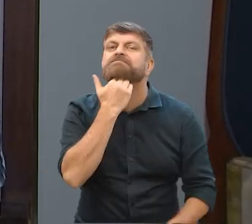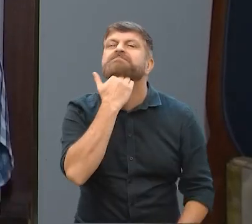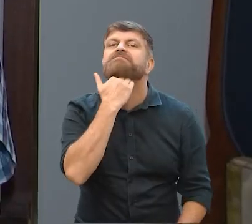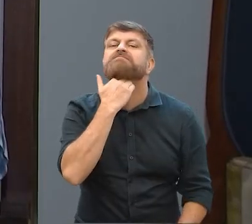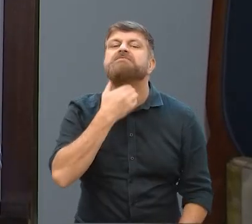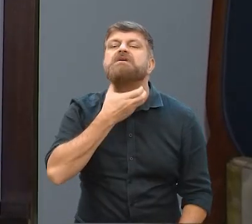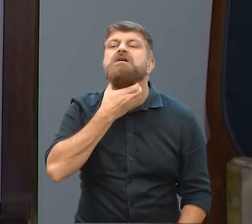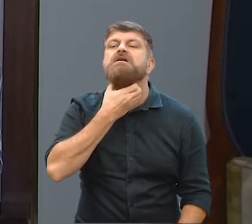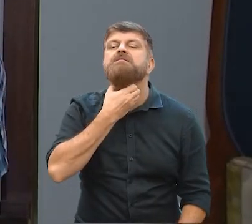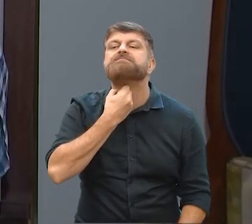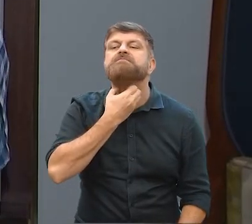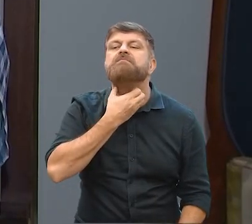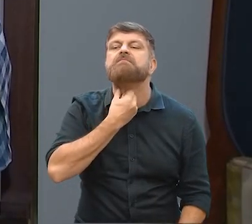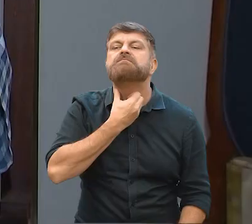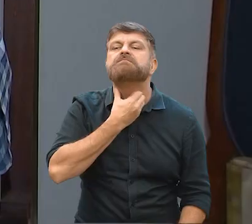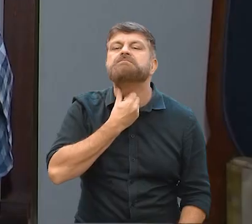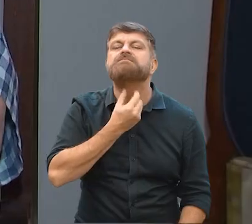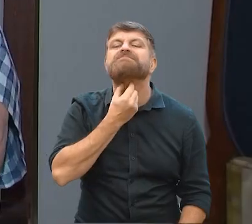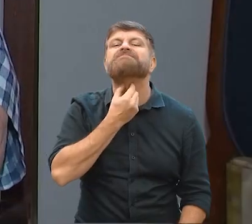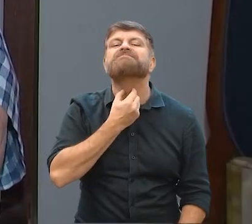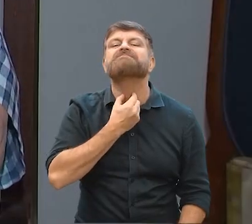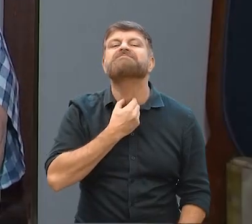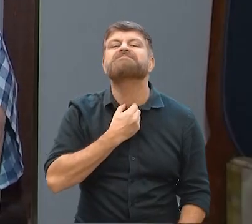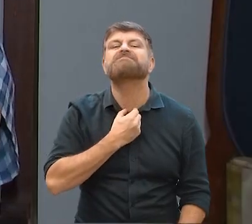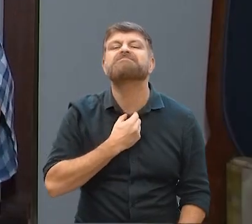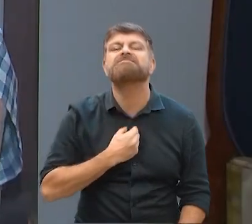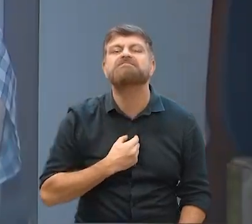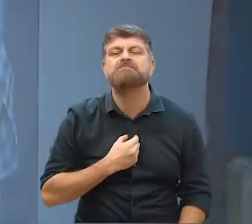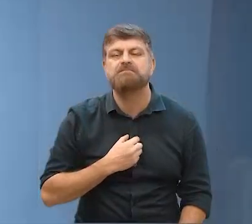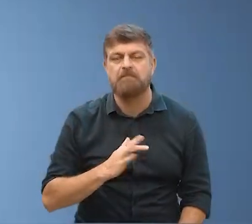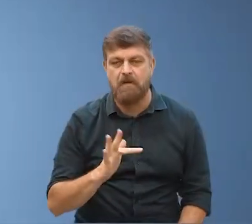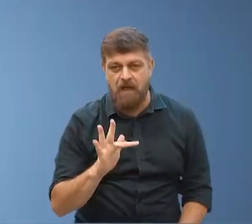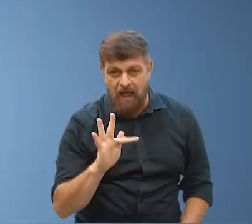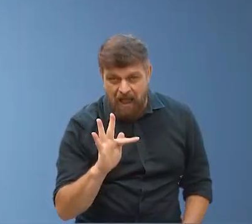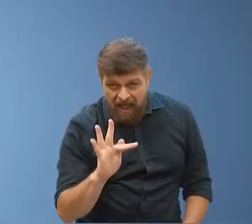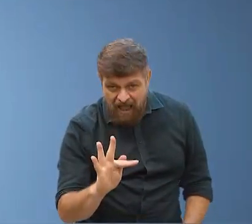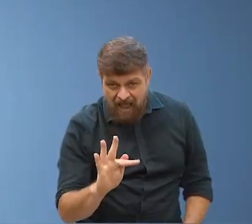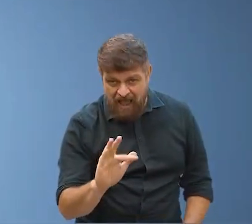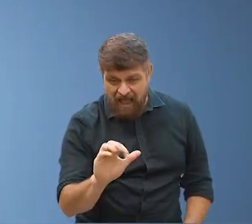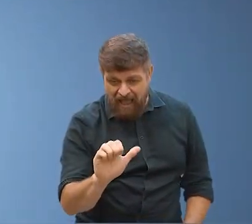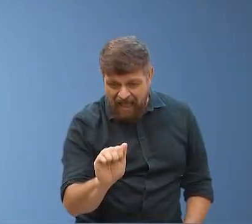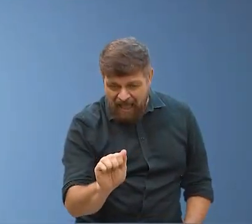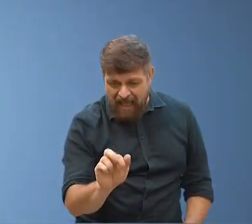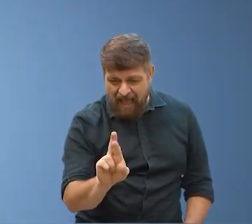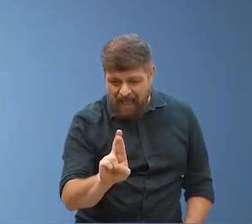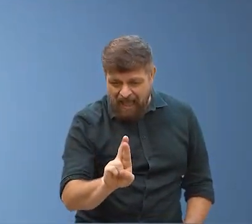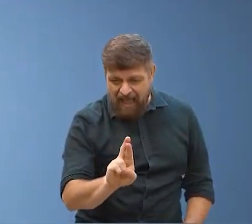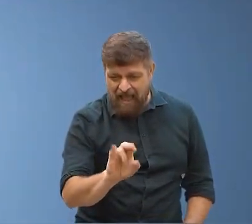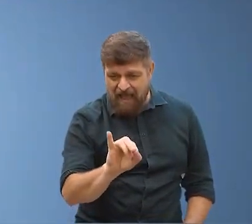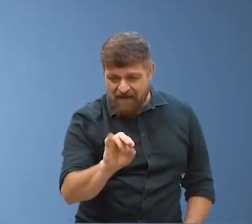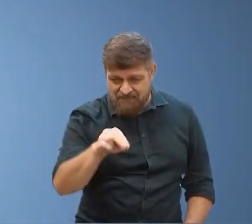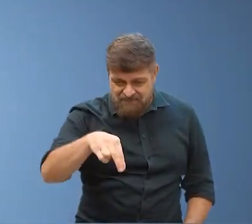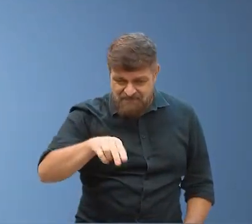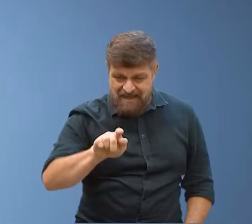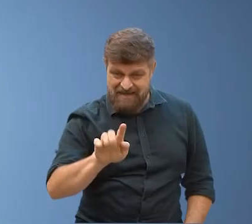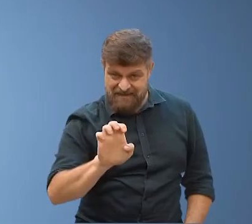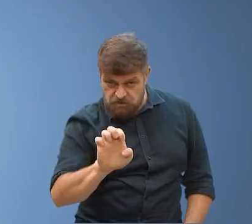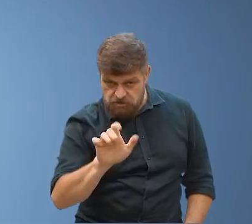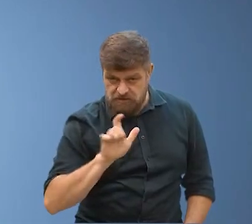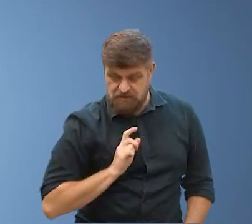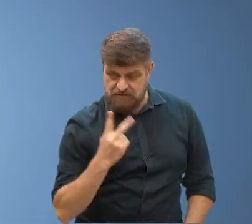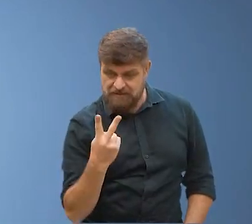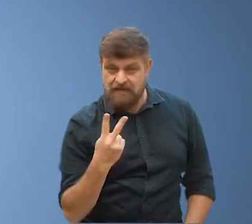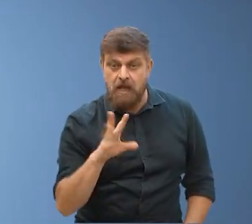impulsão, para a faringe. A faringe é um tubo que tem ar e alimento,